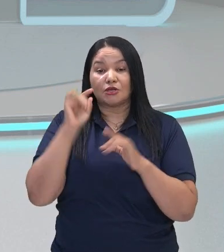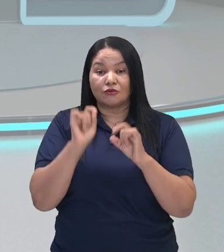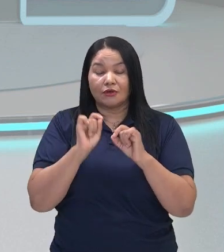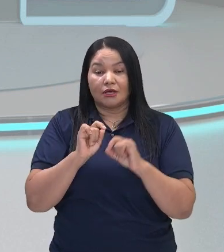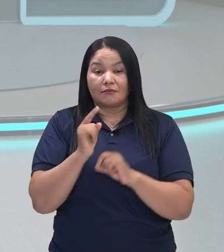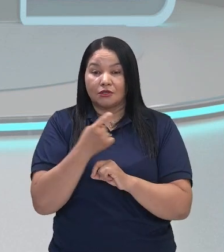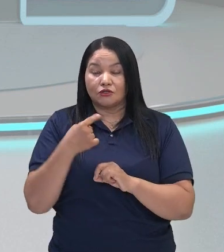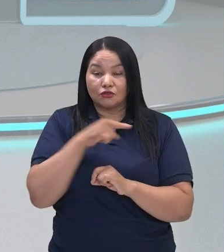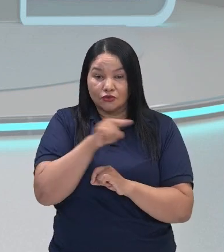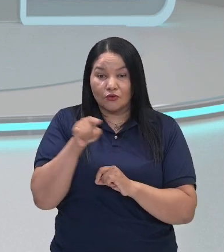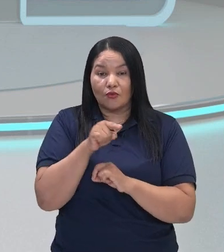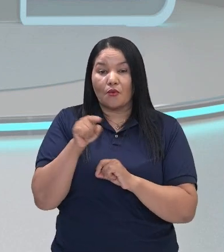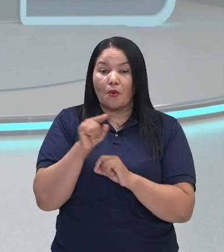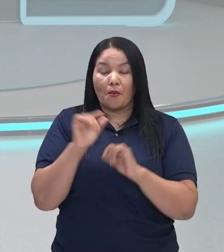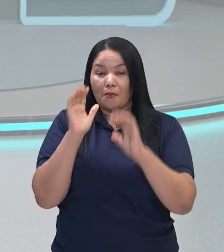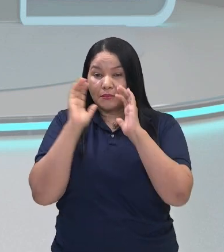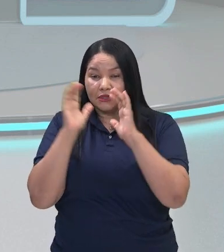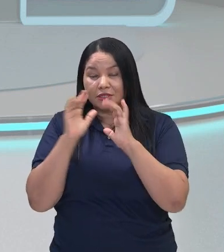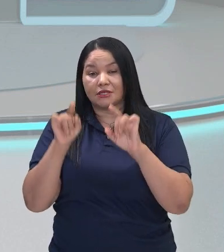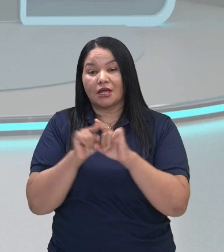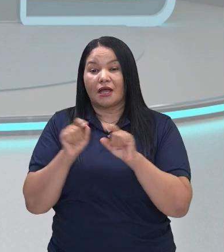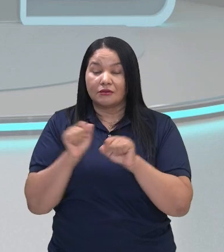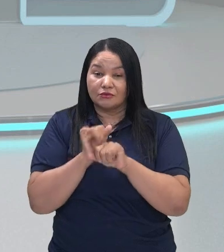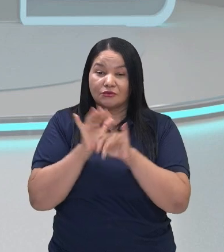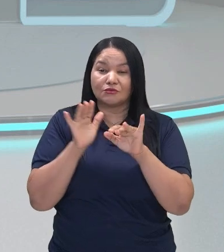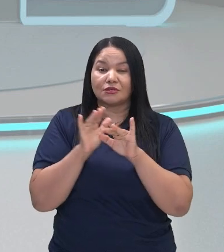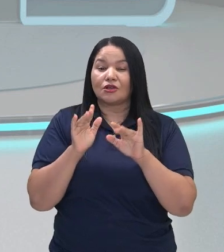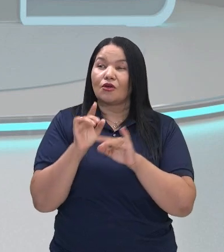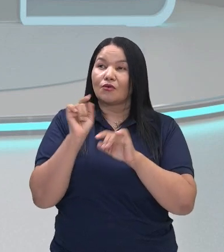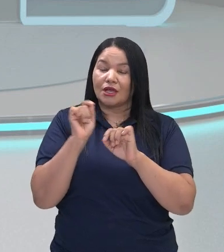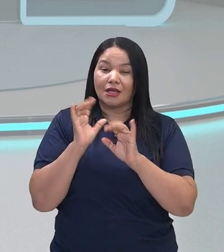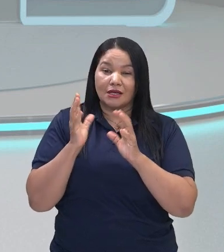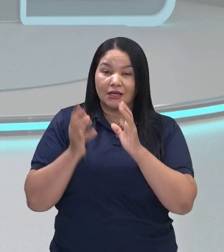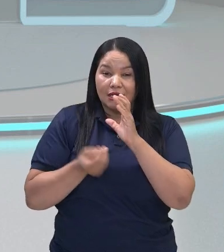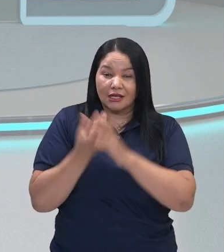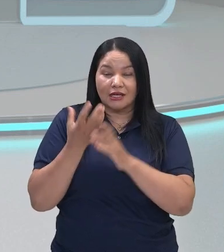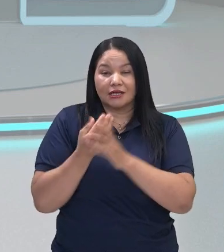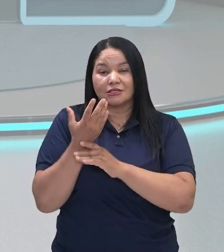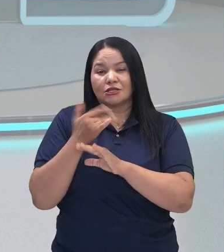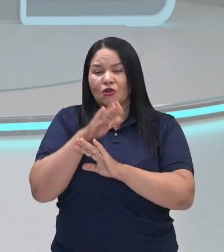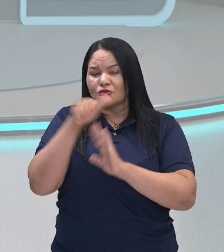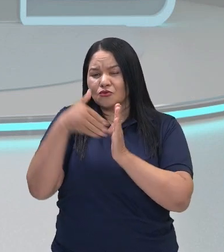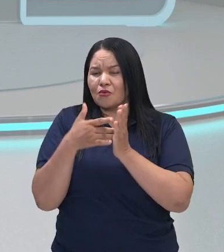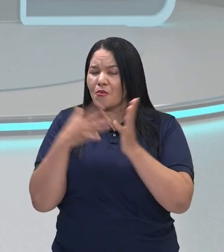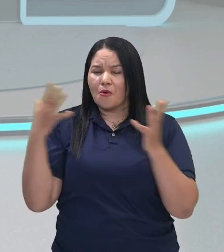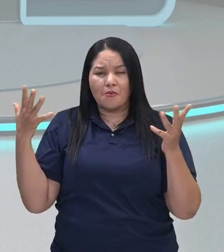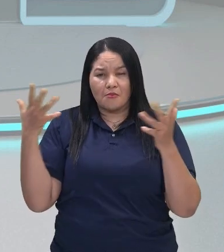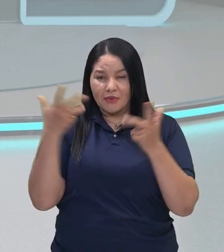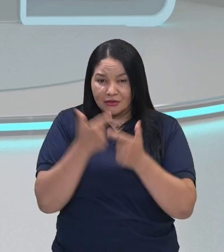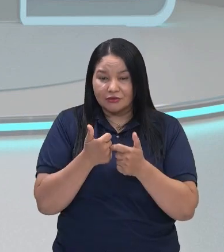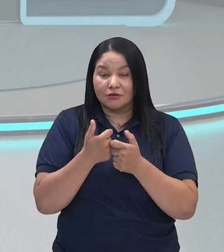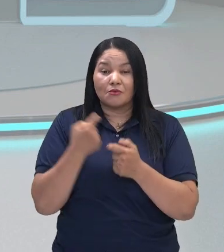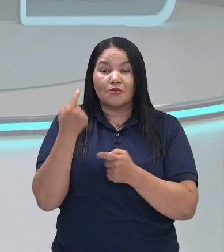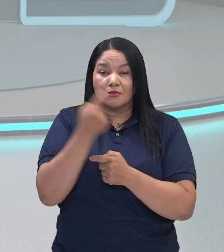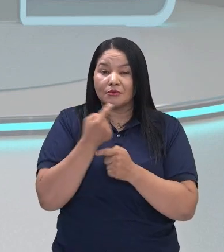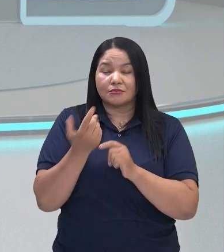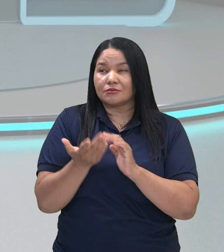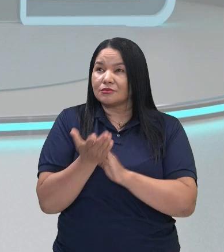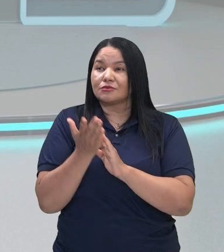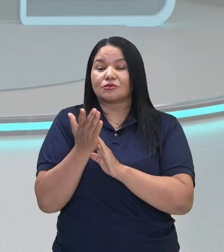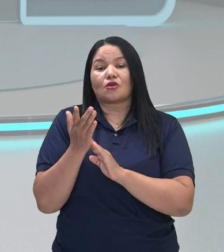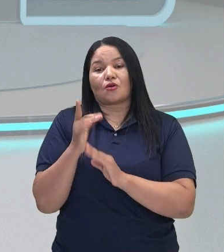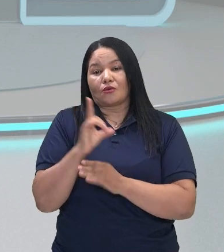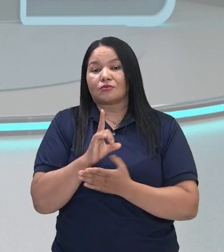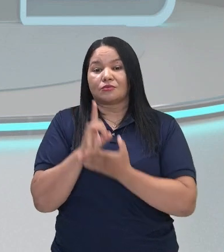servos possam ressoar claramente a maravilha dos teus feitos, limpe meus lábios impuros,